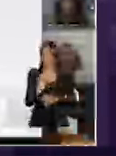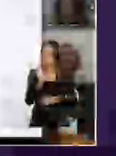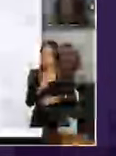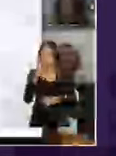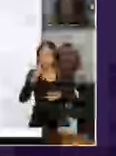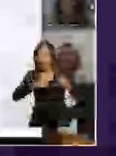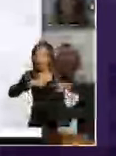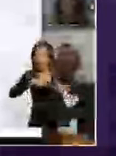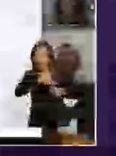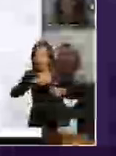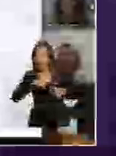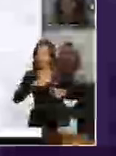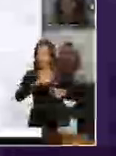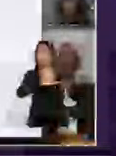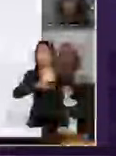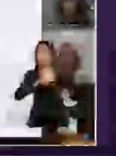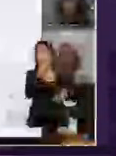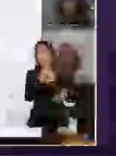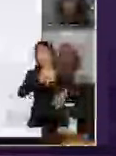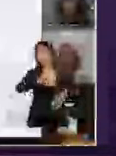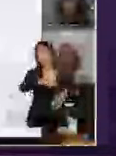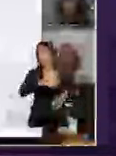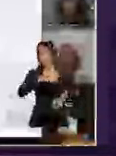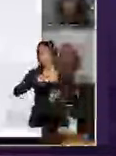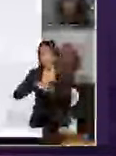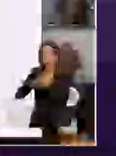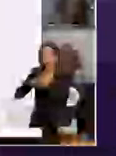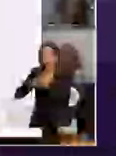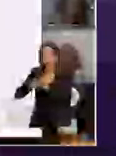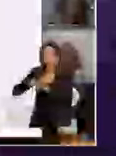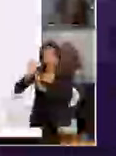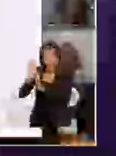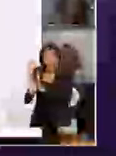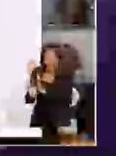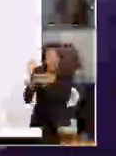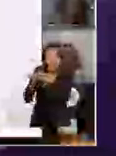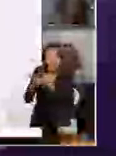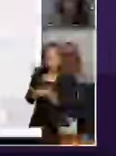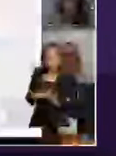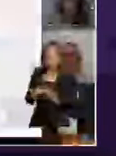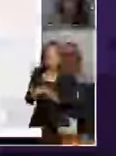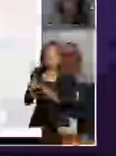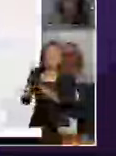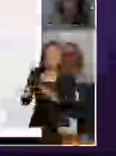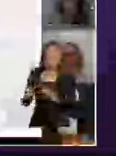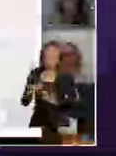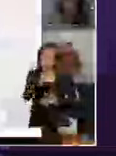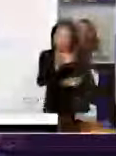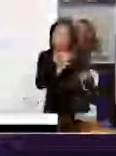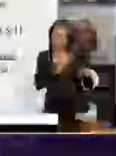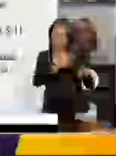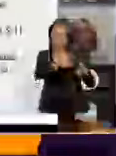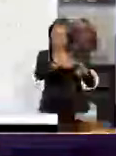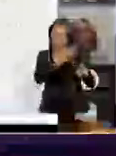2 meses. E na literatura, como nós vamos mostrar muito rapidamente, a revisão que a nossa colega cardiologista